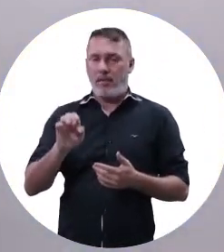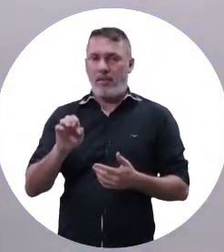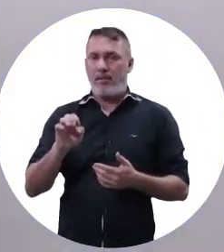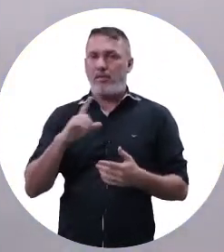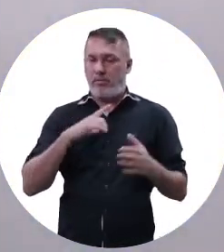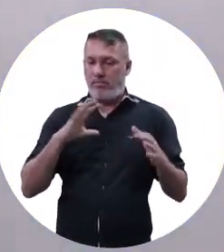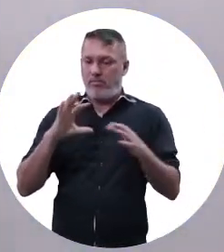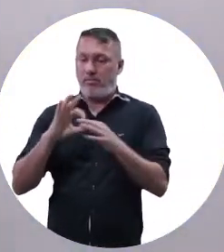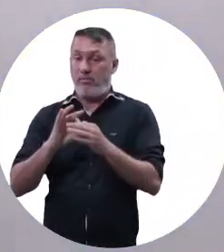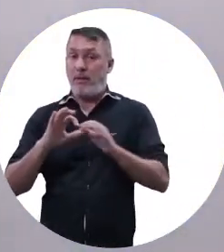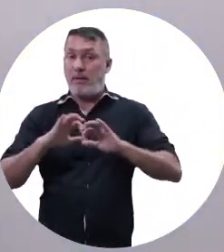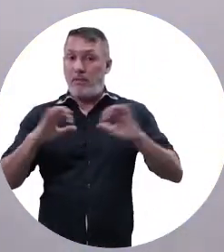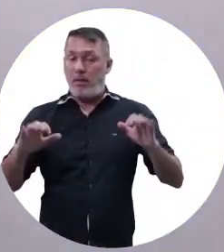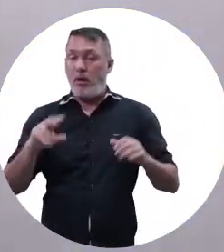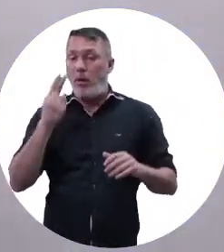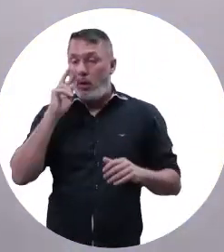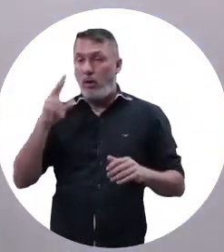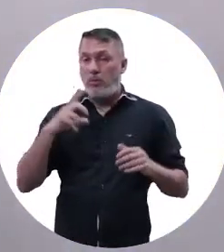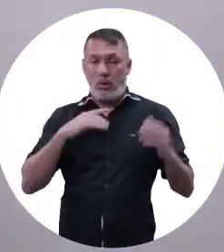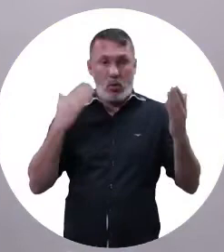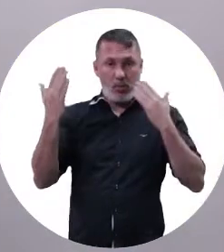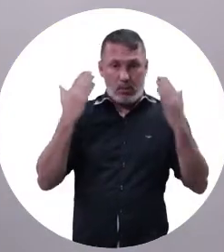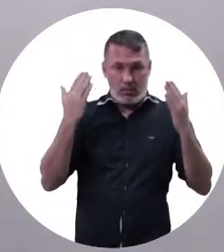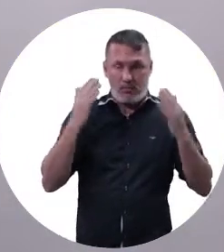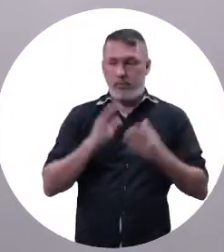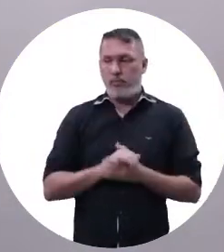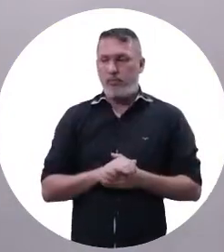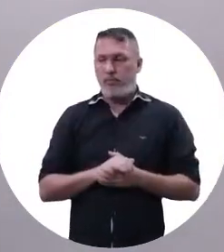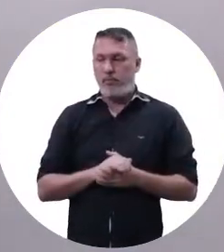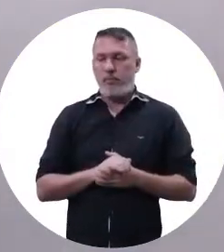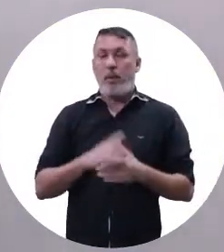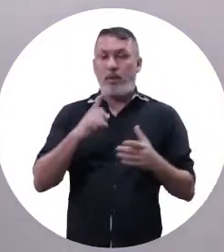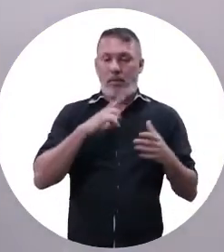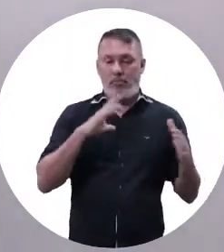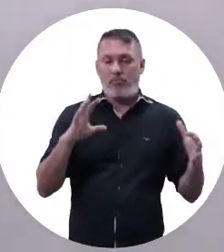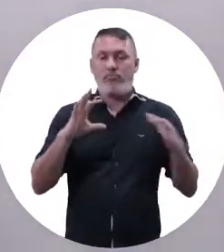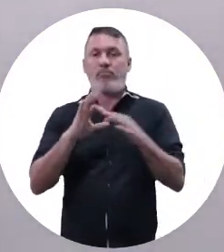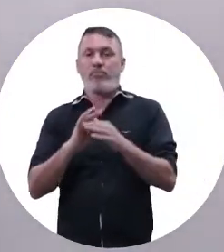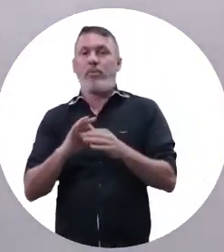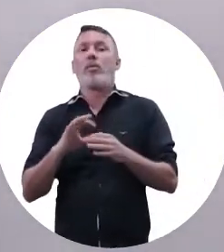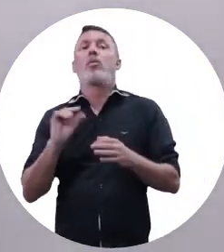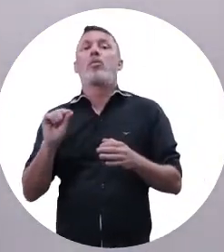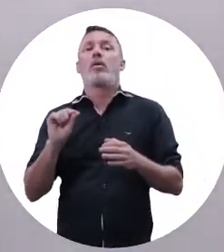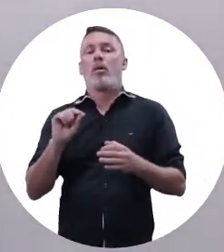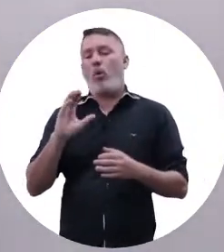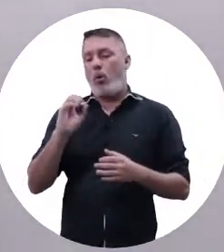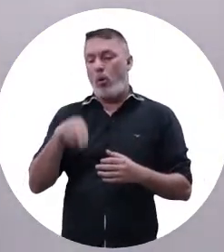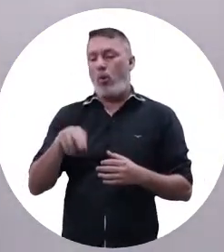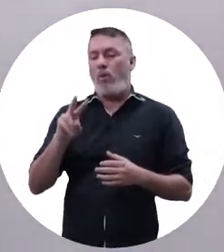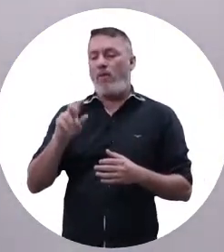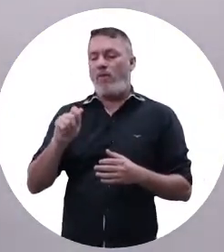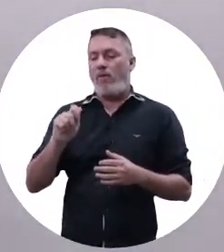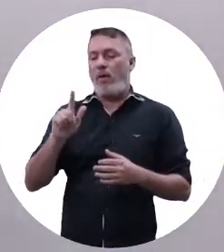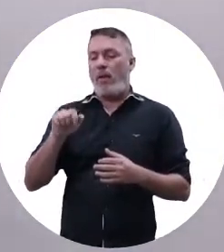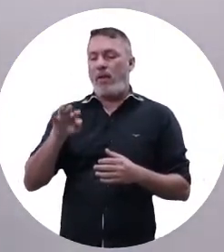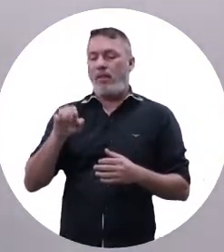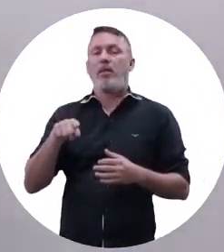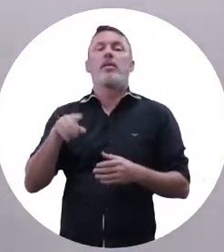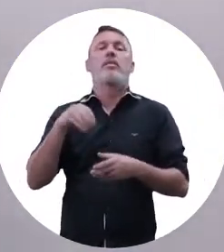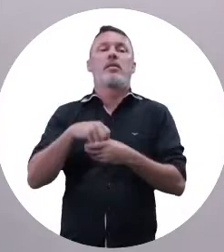tipo de ligação que a gente vai observar aqui agora são as ligações covalentes. Na ligação covalente, pessoal, existe o processo